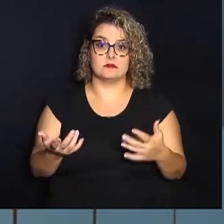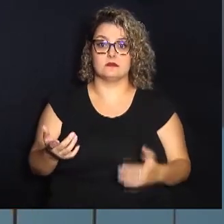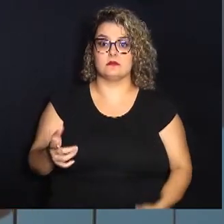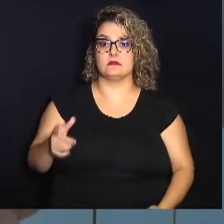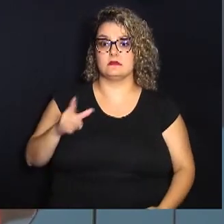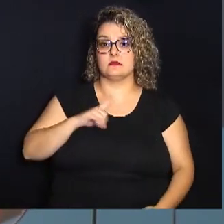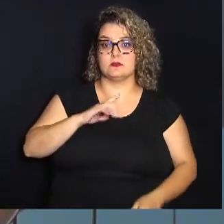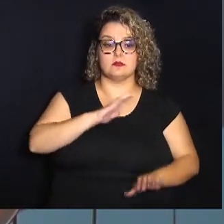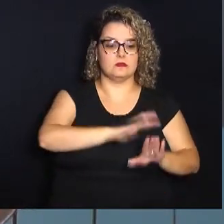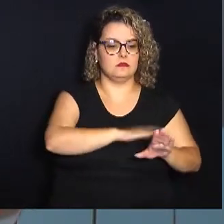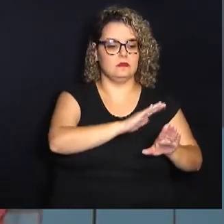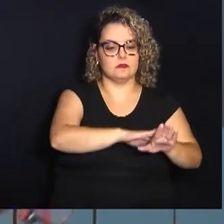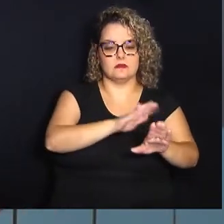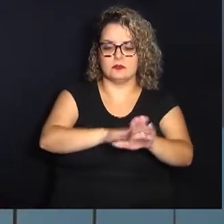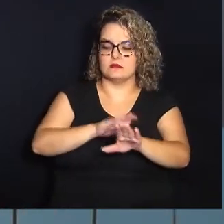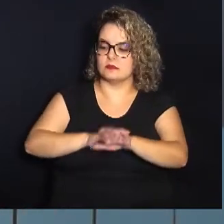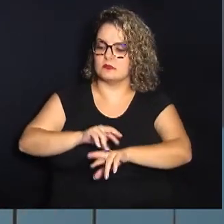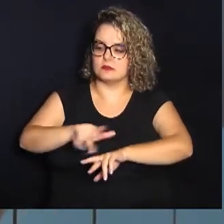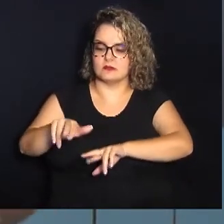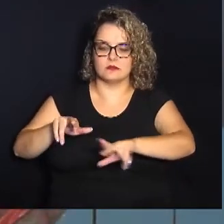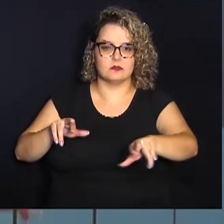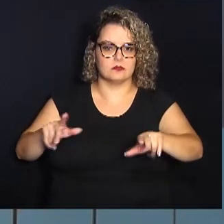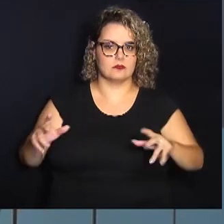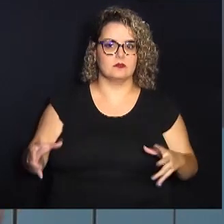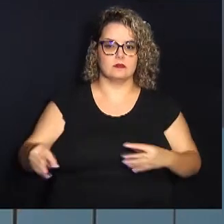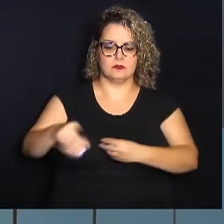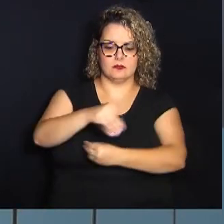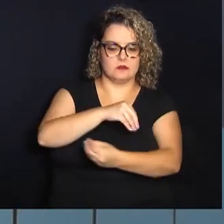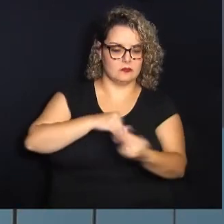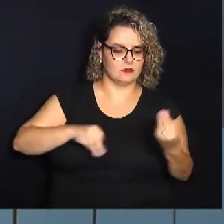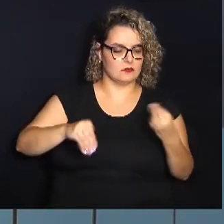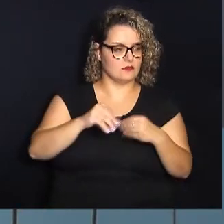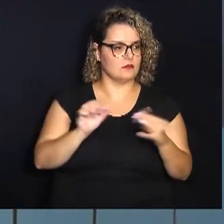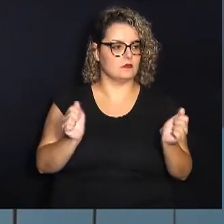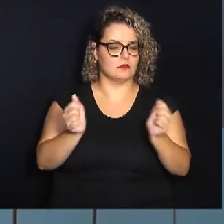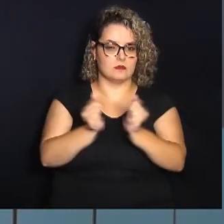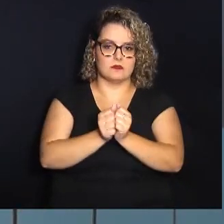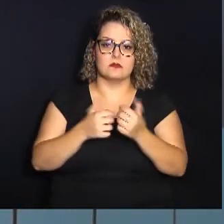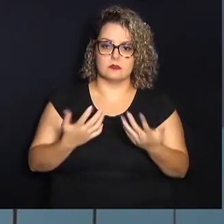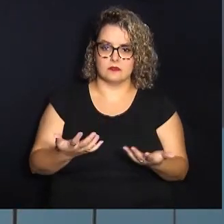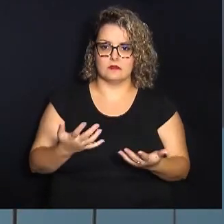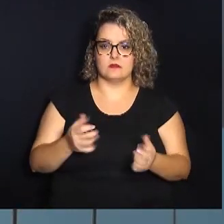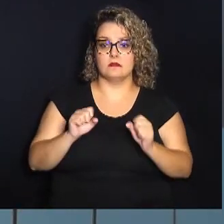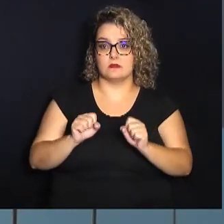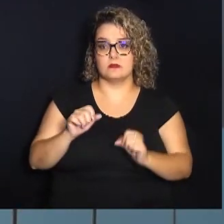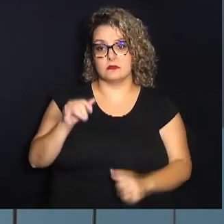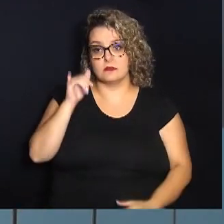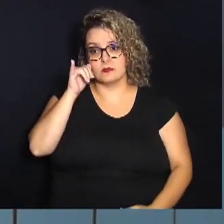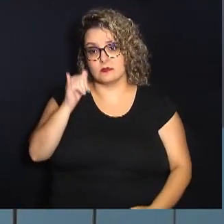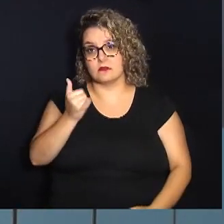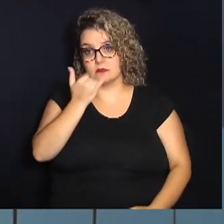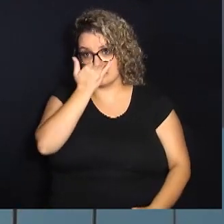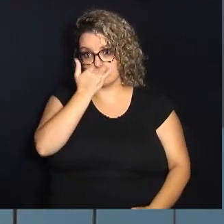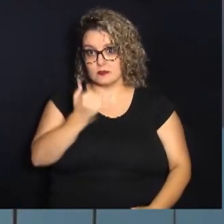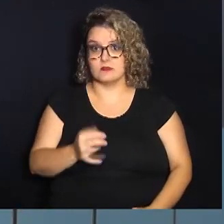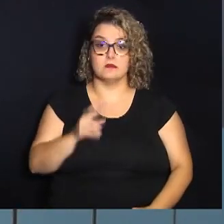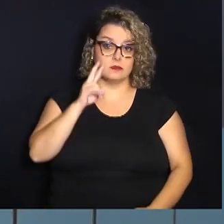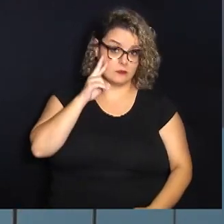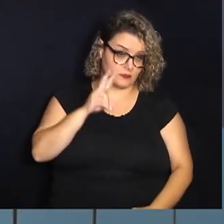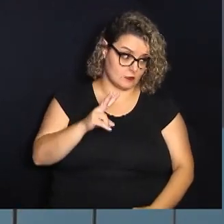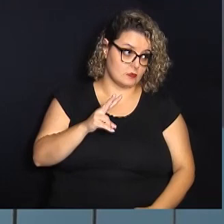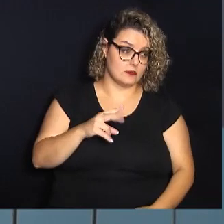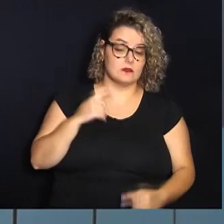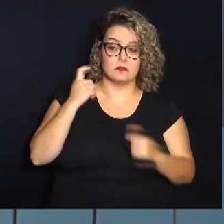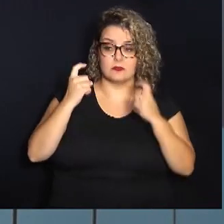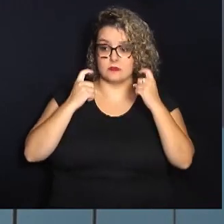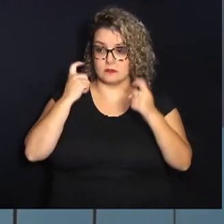atos, né, atos articulados, né, ações articuladas para poder se prevenir. Uma delas que eu vejo com muita